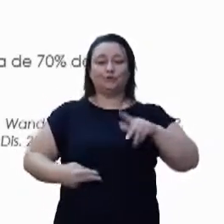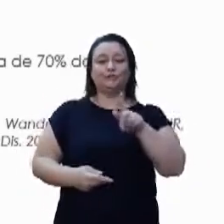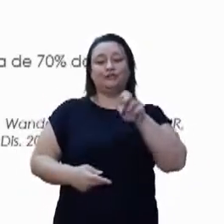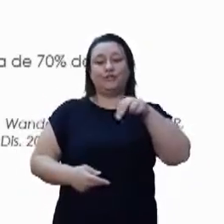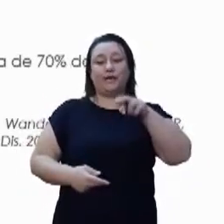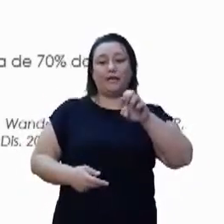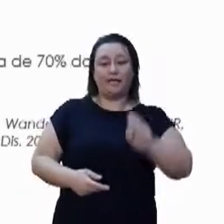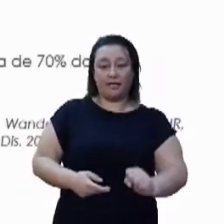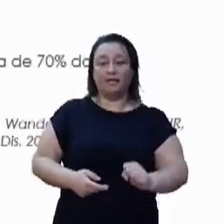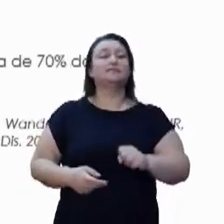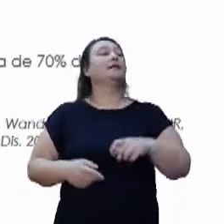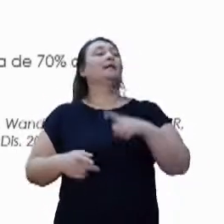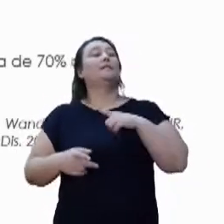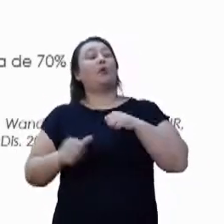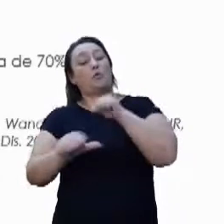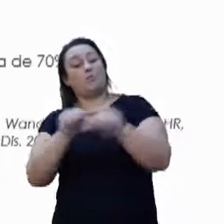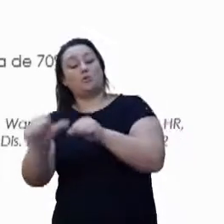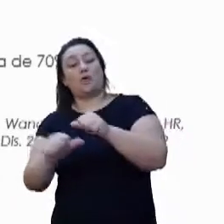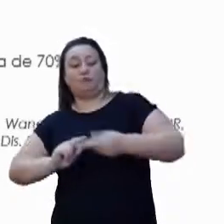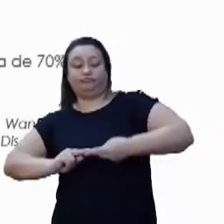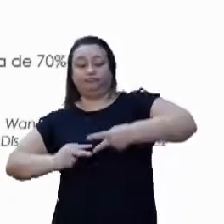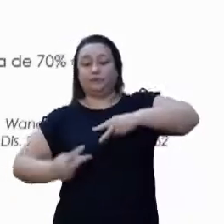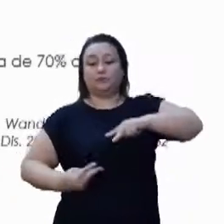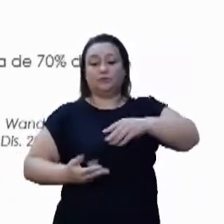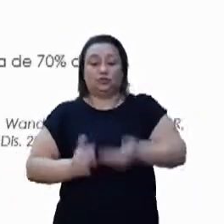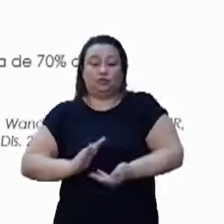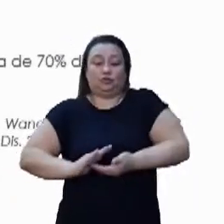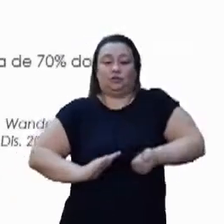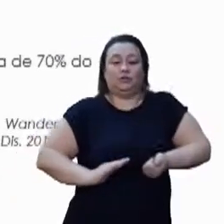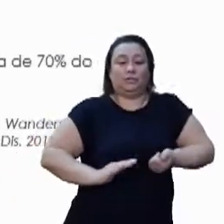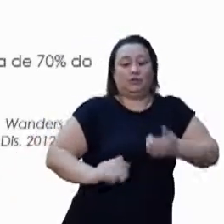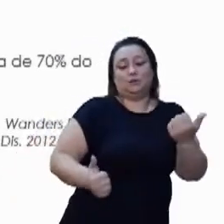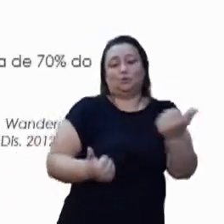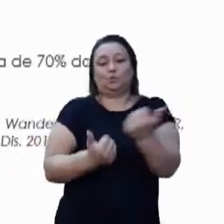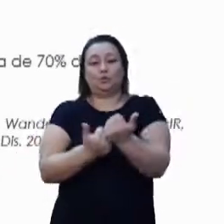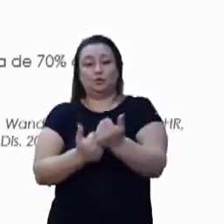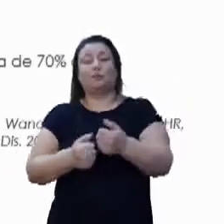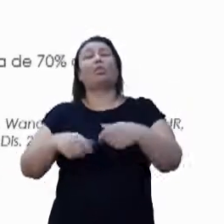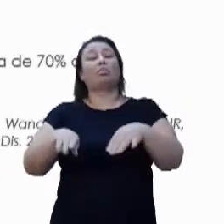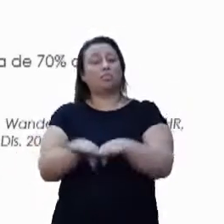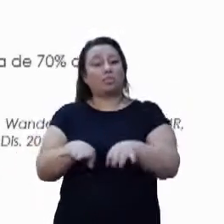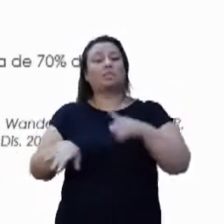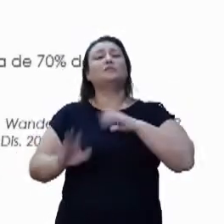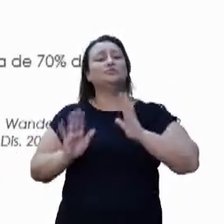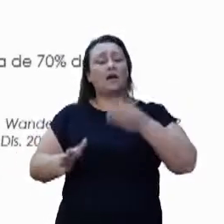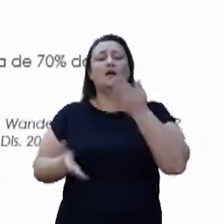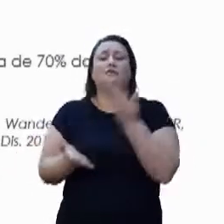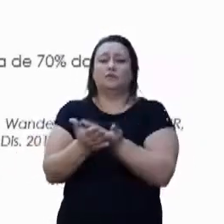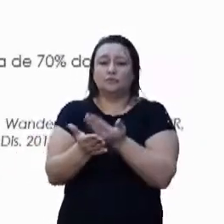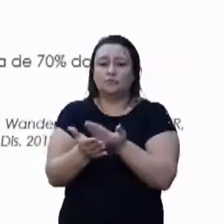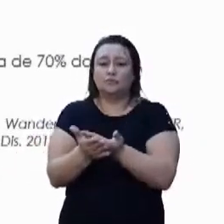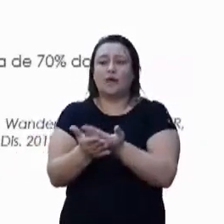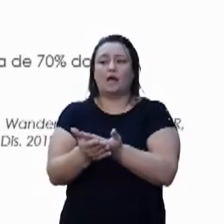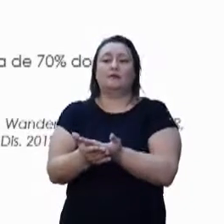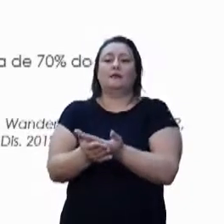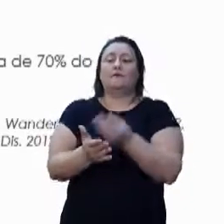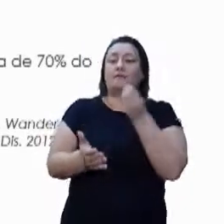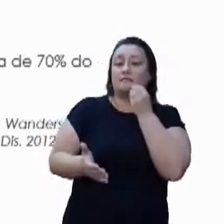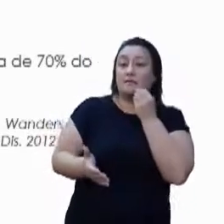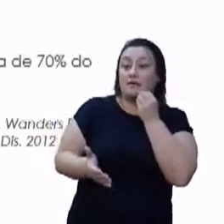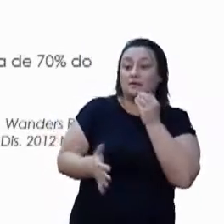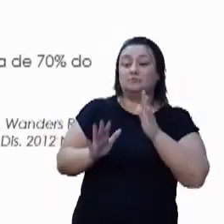né, utilizando vetores virais, também foi uma terapia que já foi estudada in vitro e foi